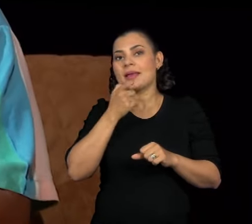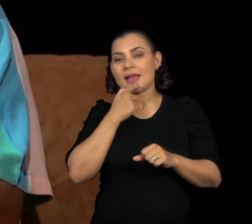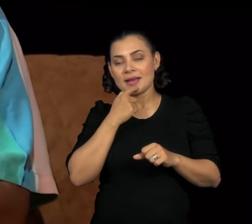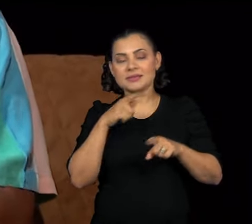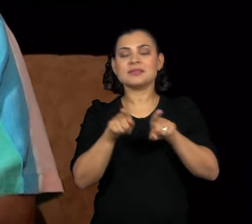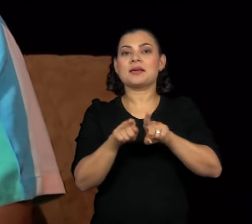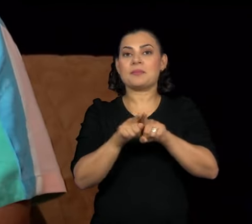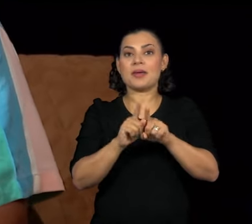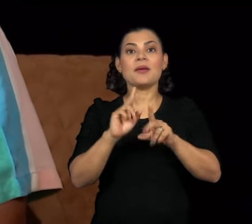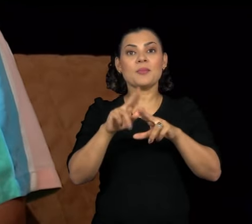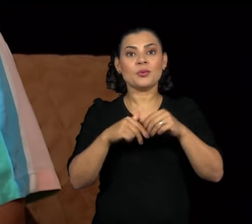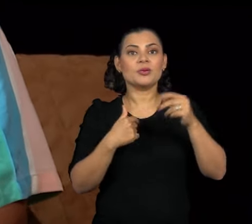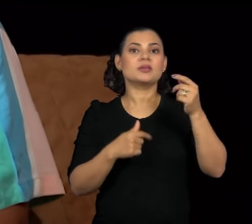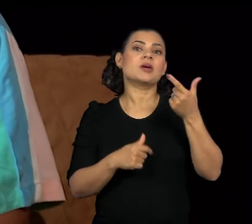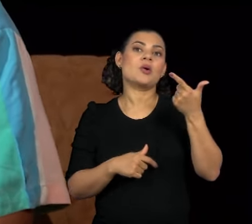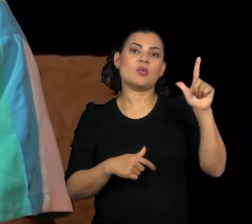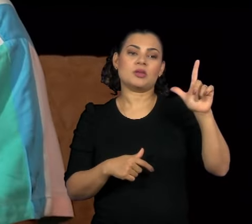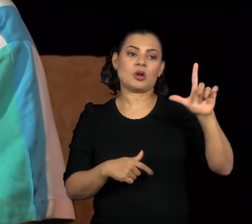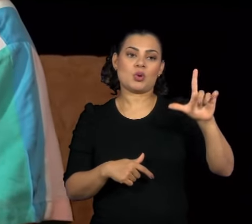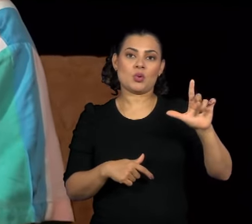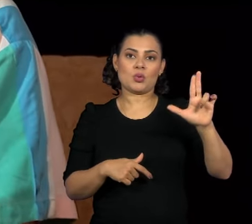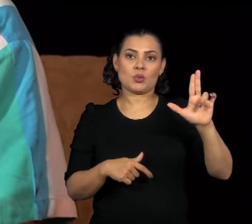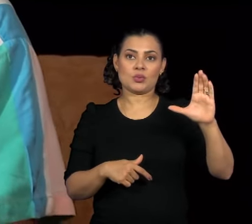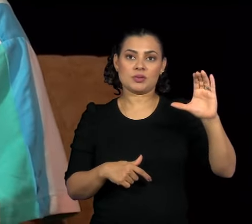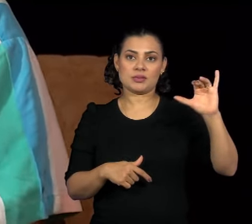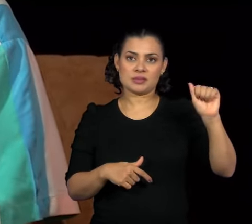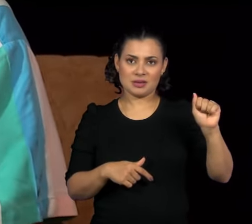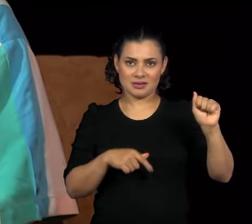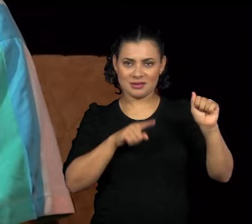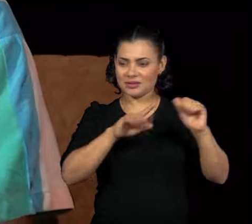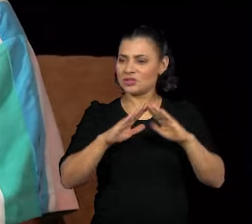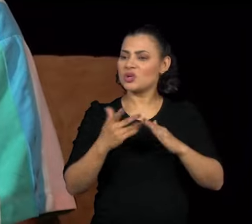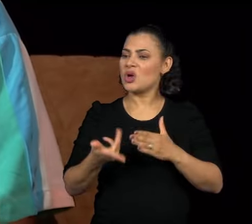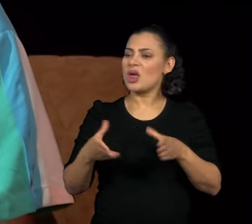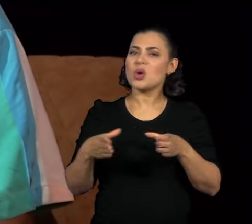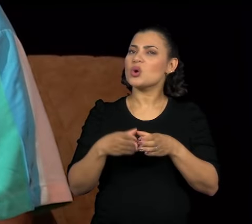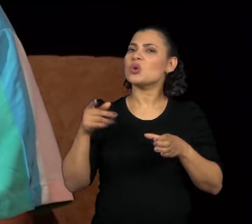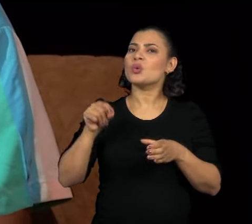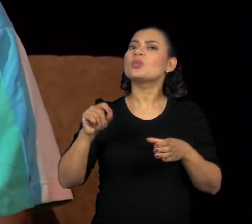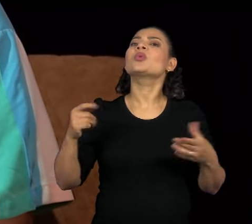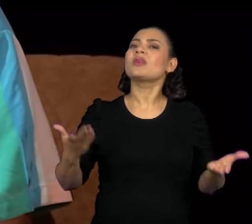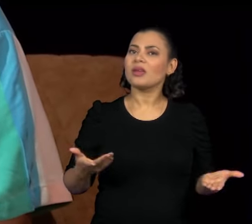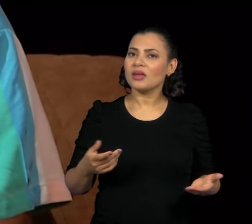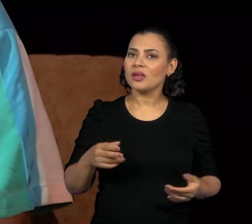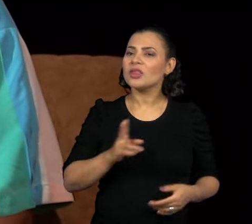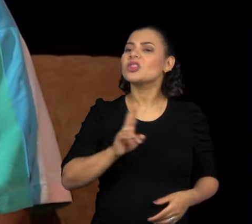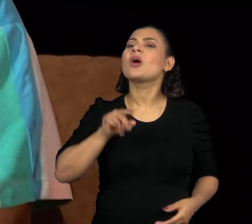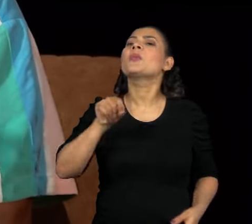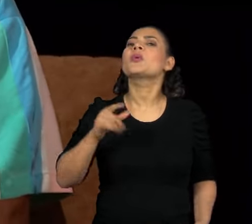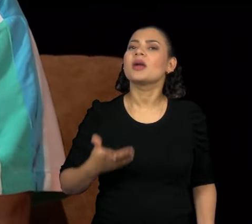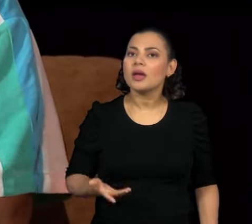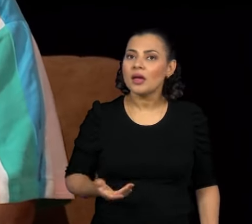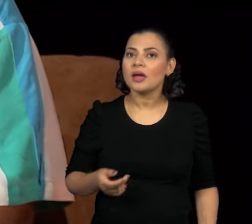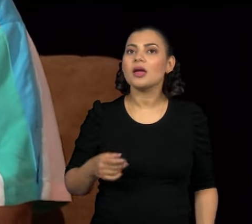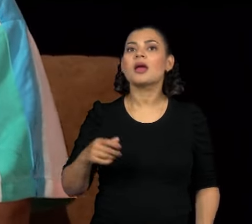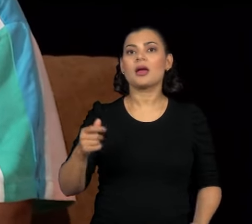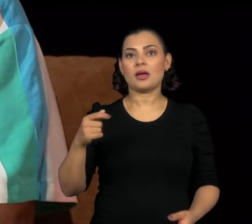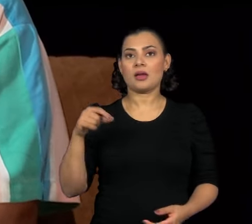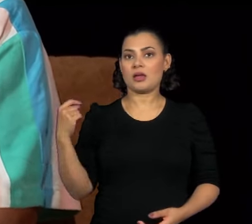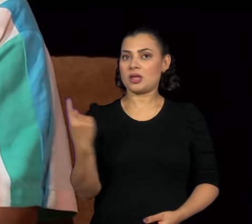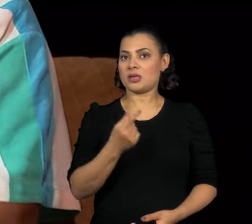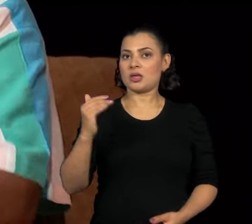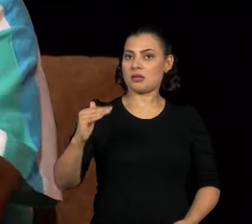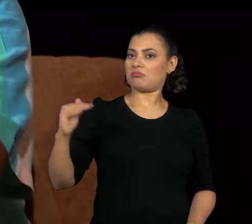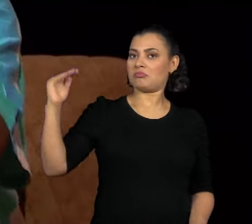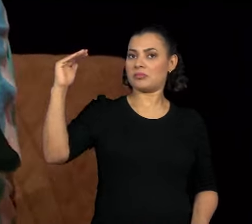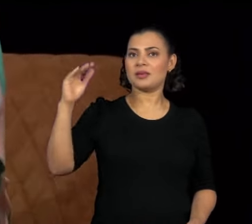tal. Aí a irmã de Arlindinho, Lúcia, chegou da escola e disse, Arlindo, que papagaiada é essa? O que é que está escrito aqui? Ele disse, os mais altos.